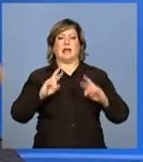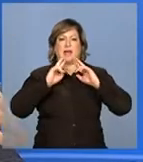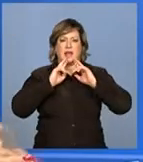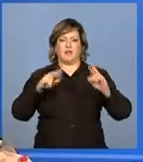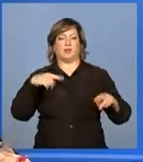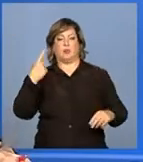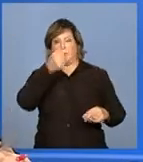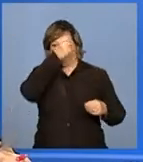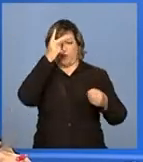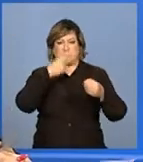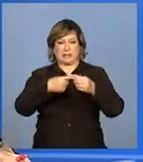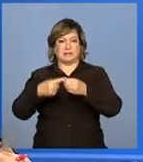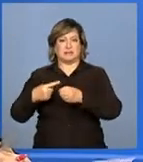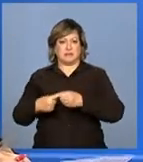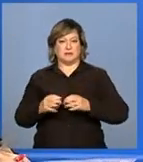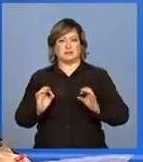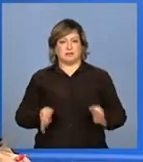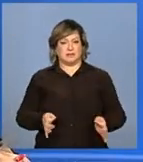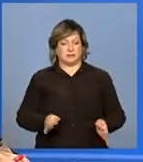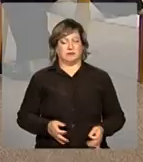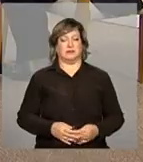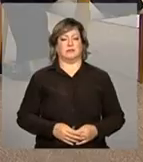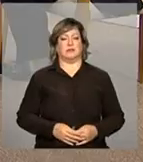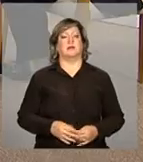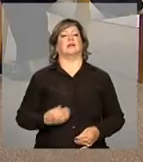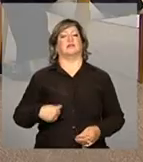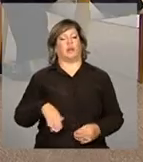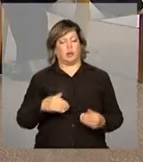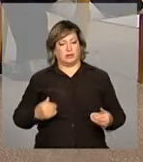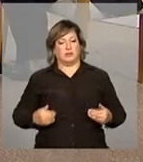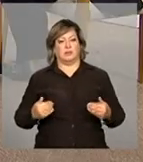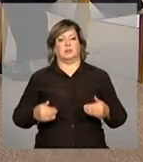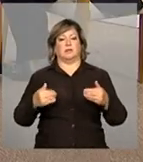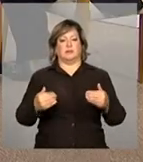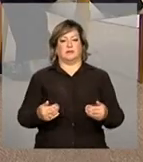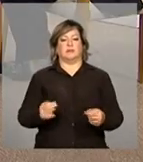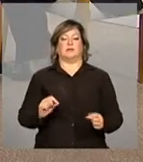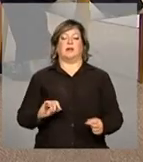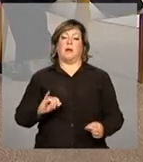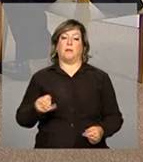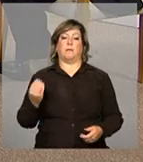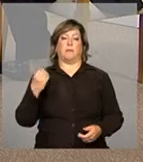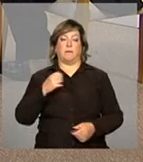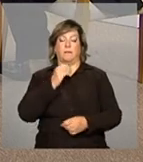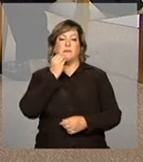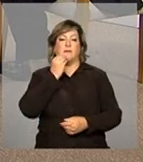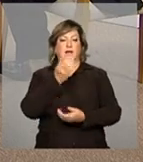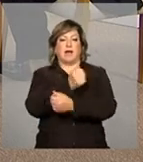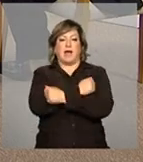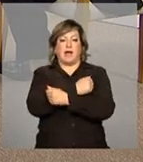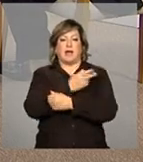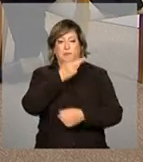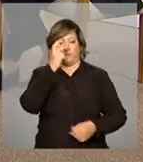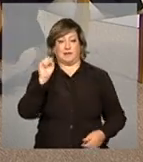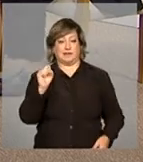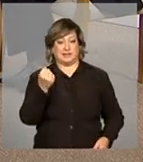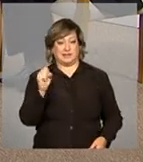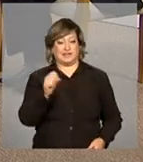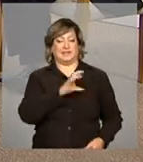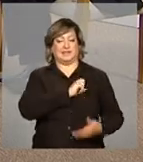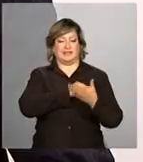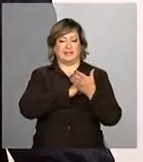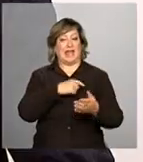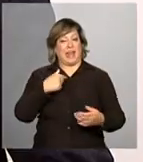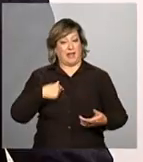dos Municípios sombra de dúvida nós avançamos muito aproveitar também para me dar um abraço aí ciência o povo de Sergipe e o povo